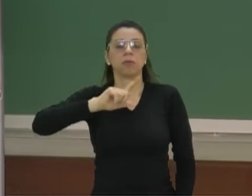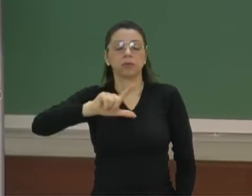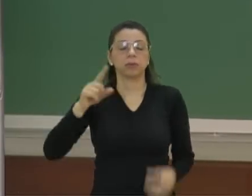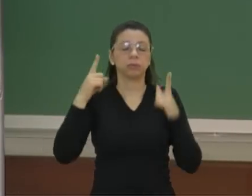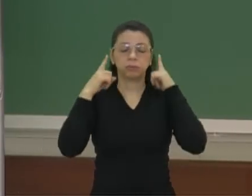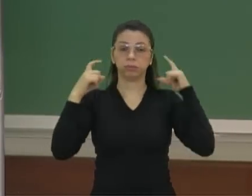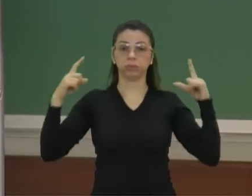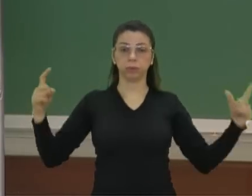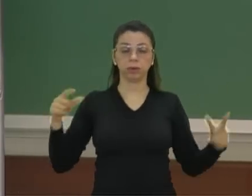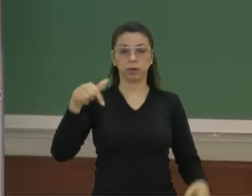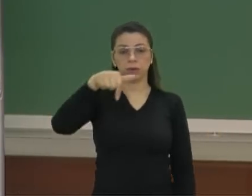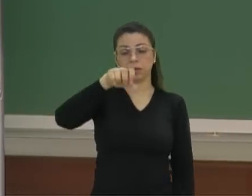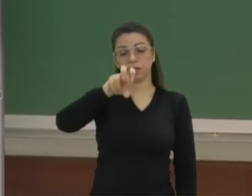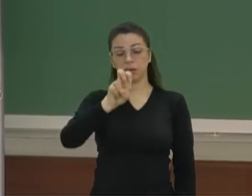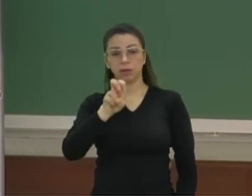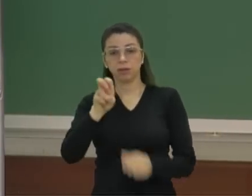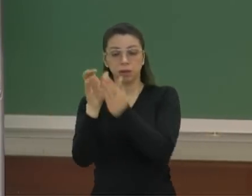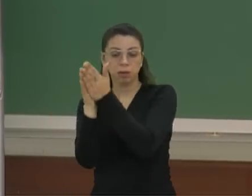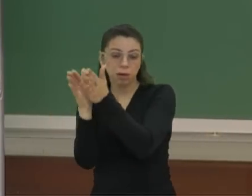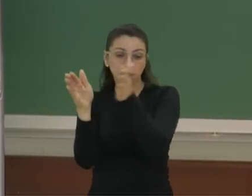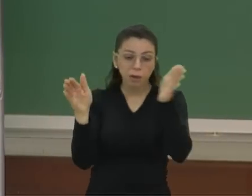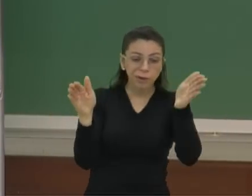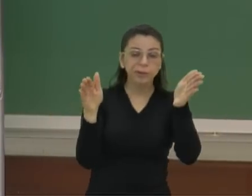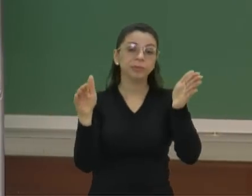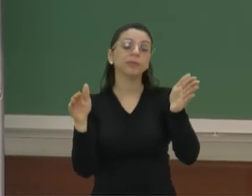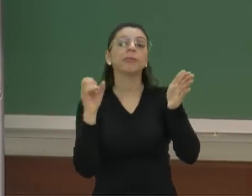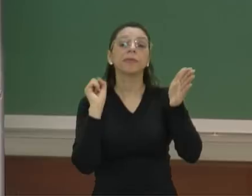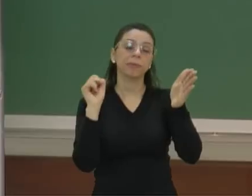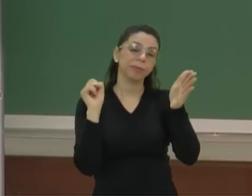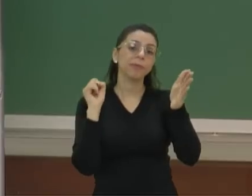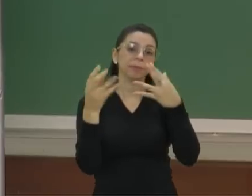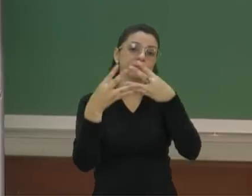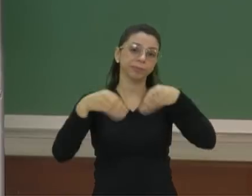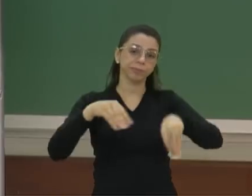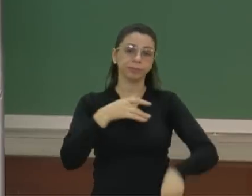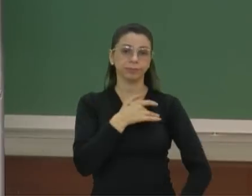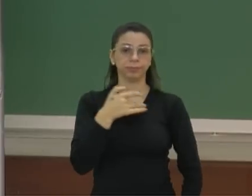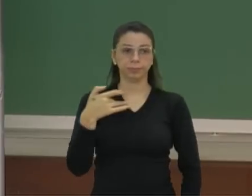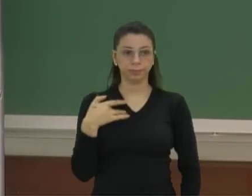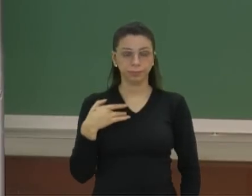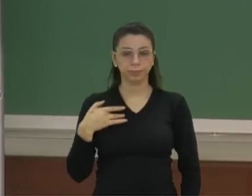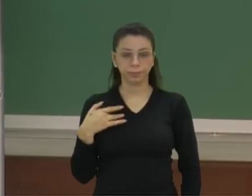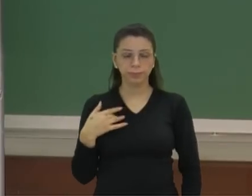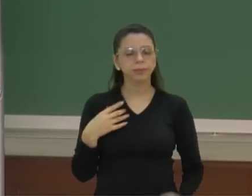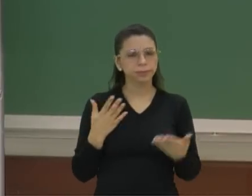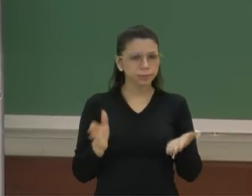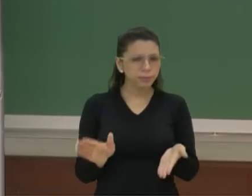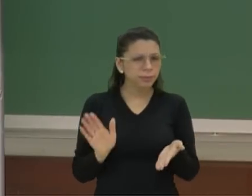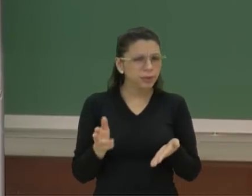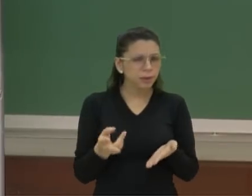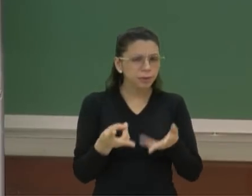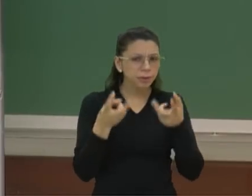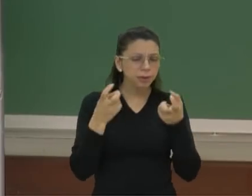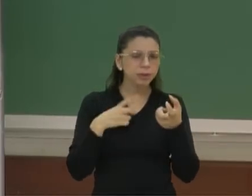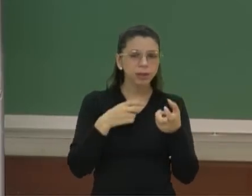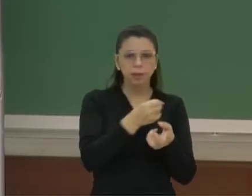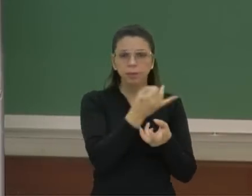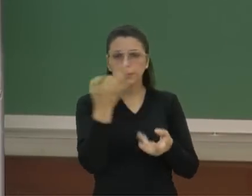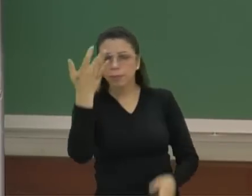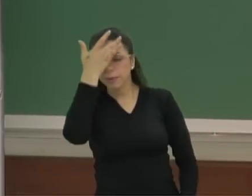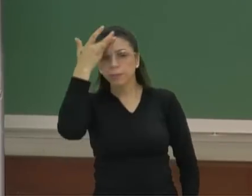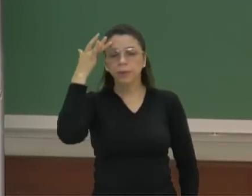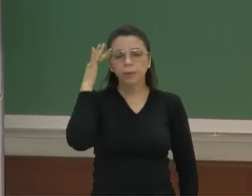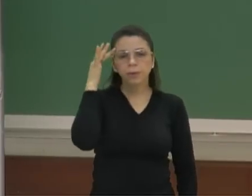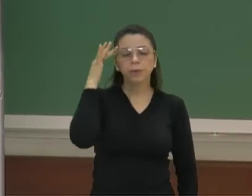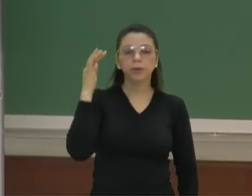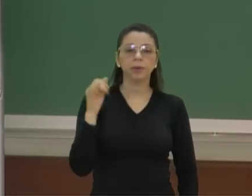dos 75 decibéis, uma grande exposição pode nos prejudicar. Você já reparou que existem algumas pessoas que